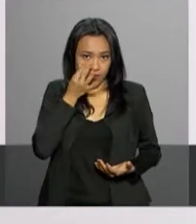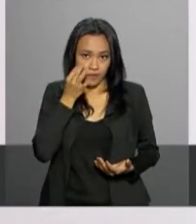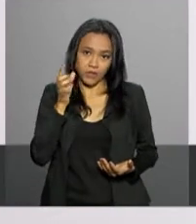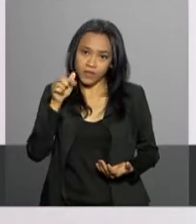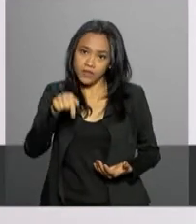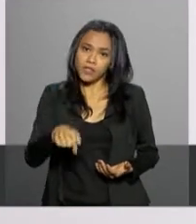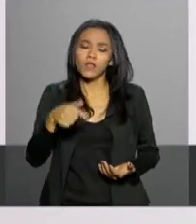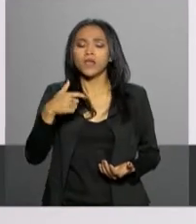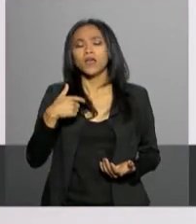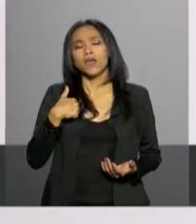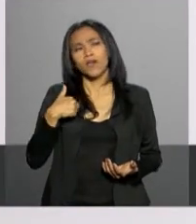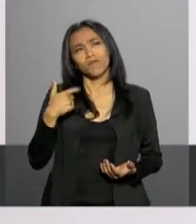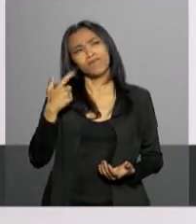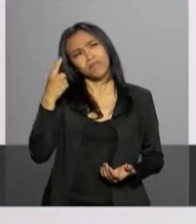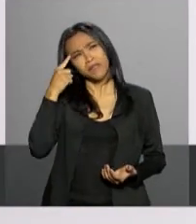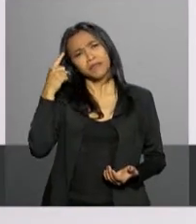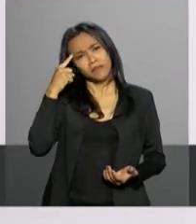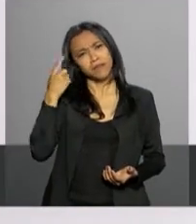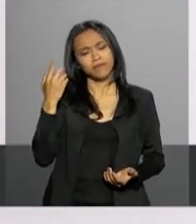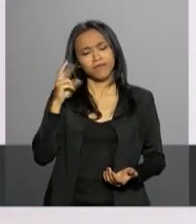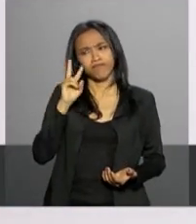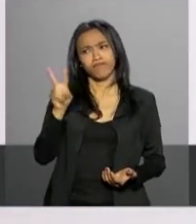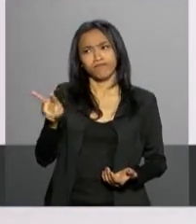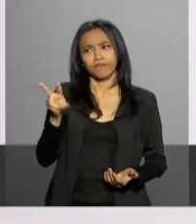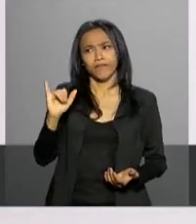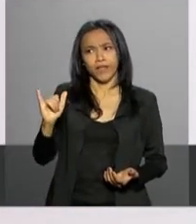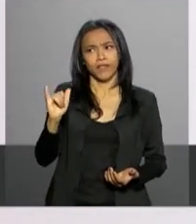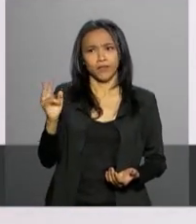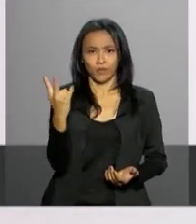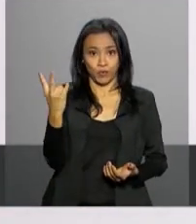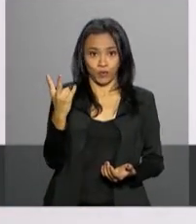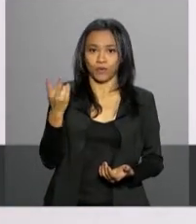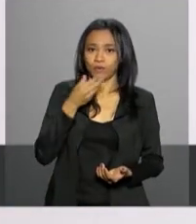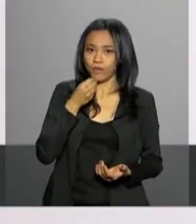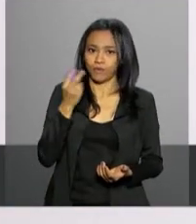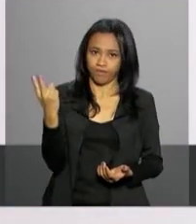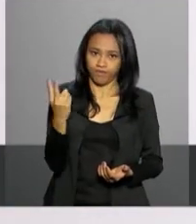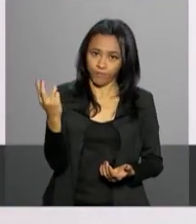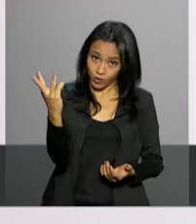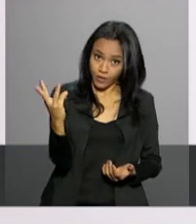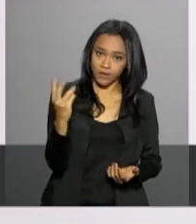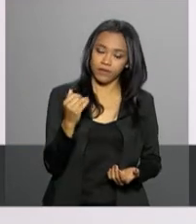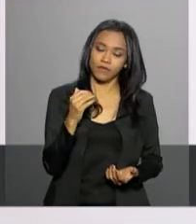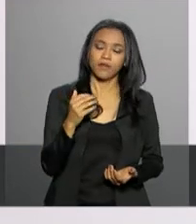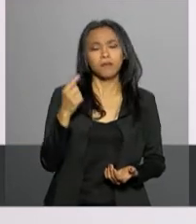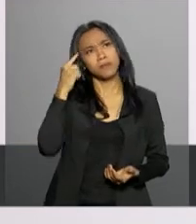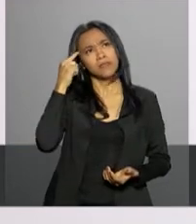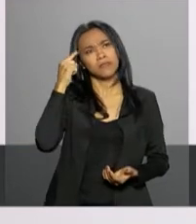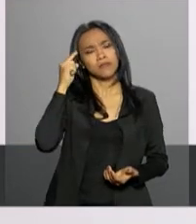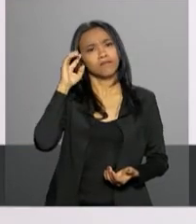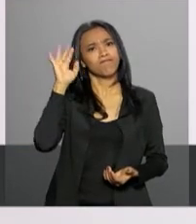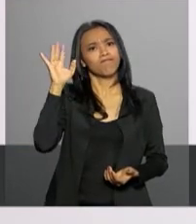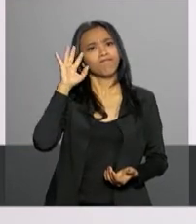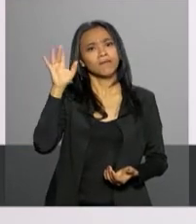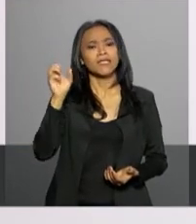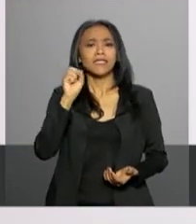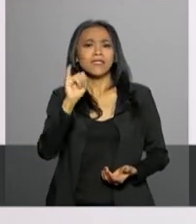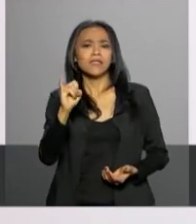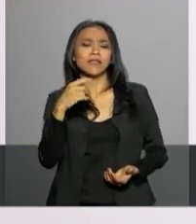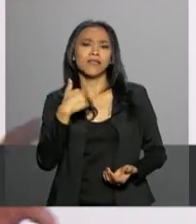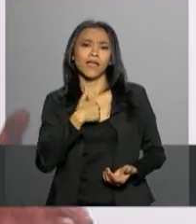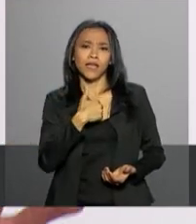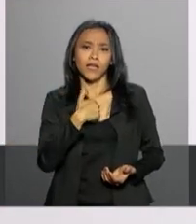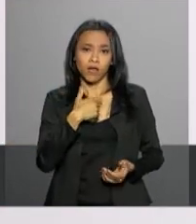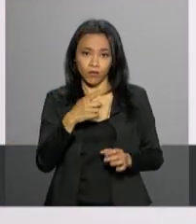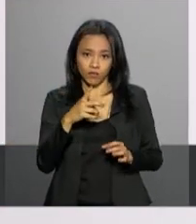estava pensando agora eu sabe 27 jonas está pensando qual com rótulo se eu tivesse colocar um